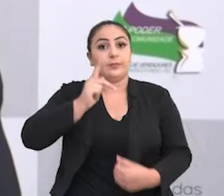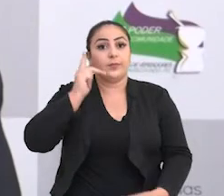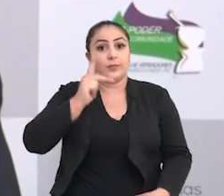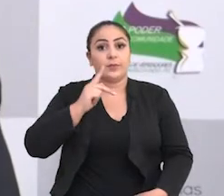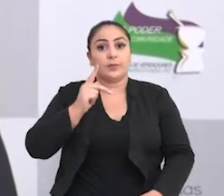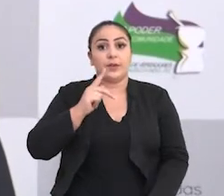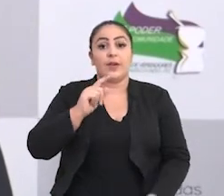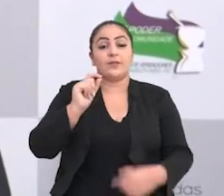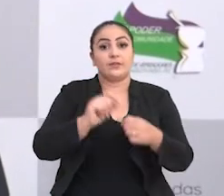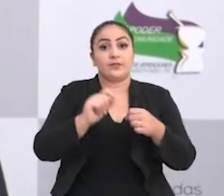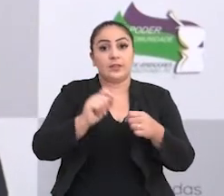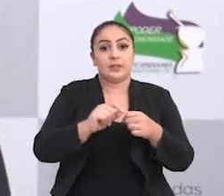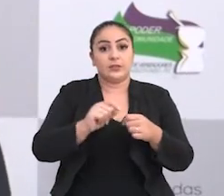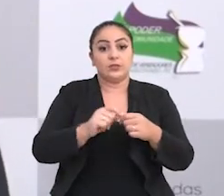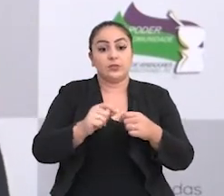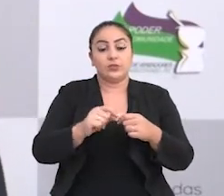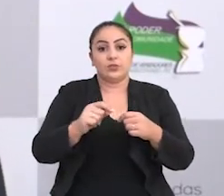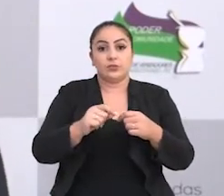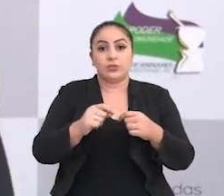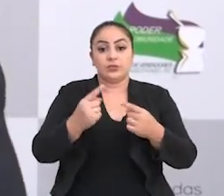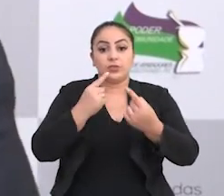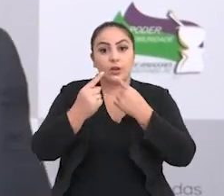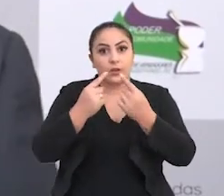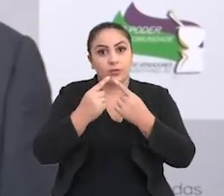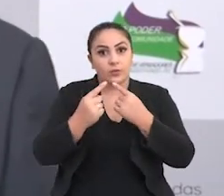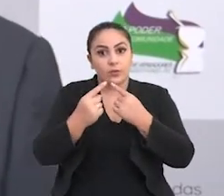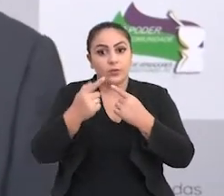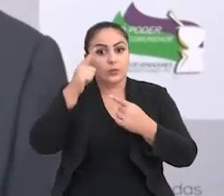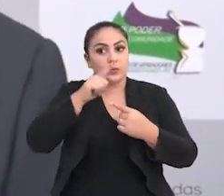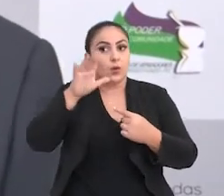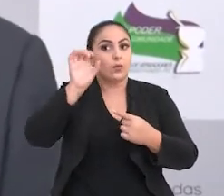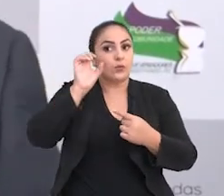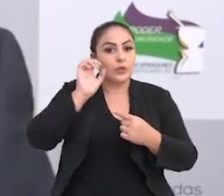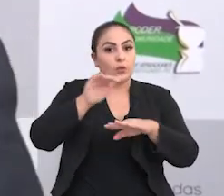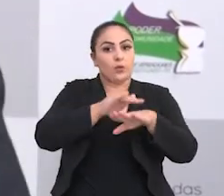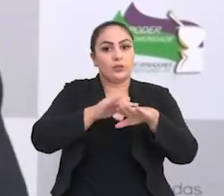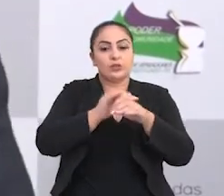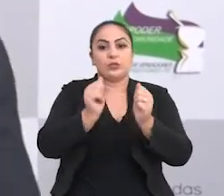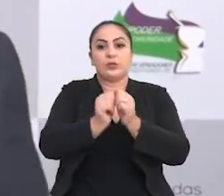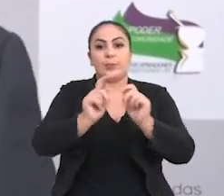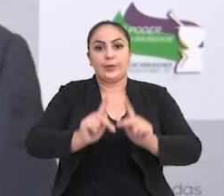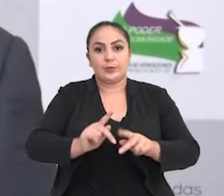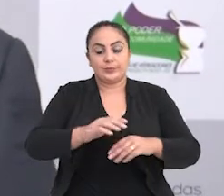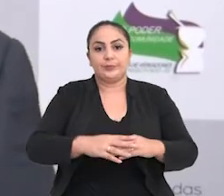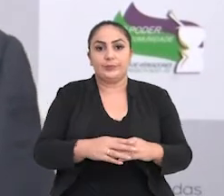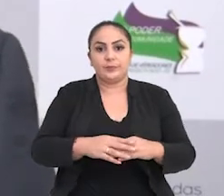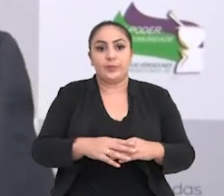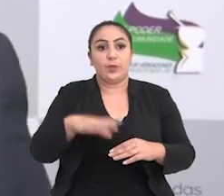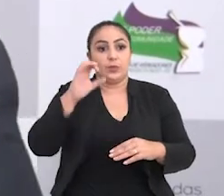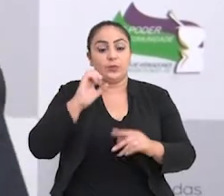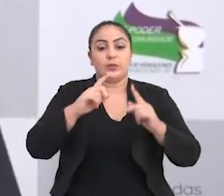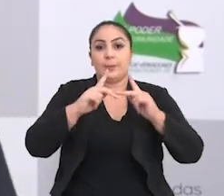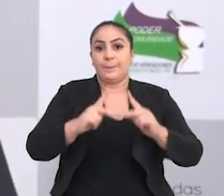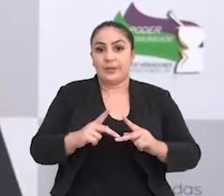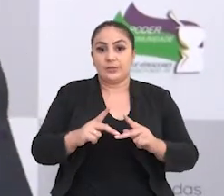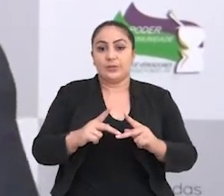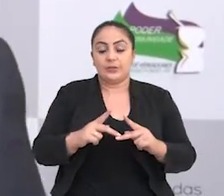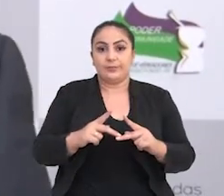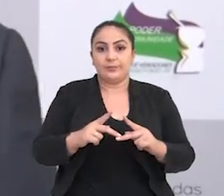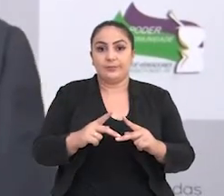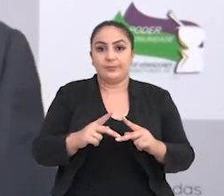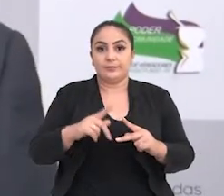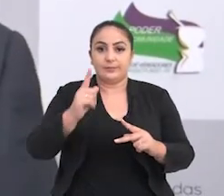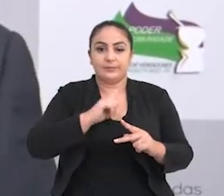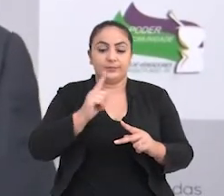a política ela é feita através de diálogo, você ouvindo e conversando com as pessoas, ouvindo o que as